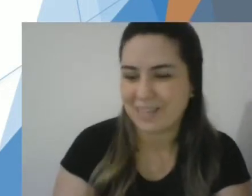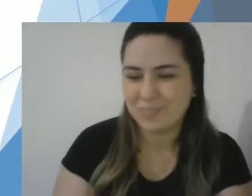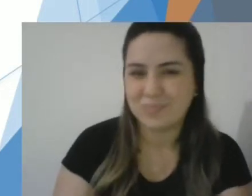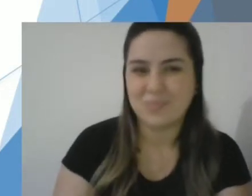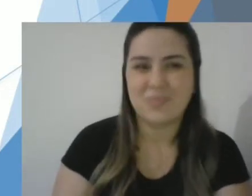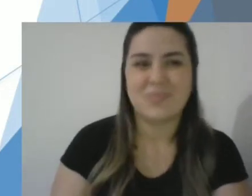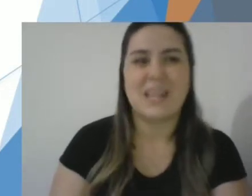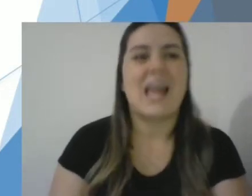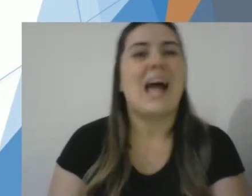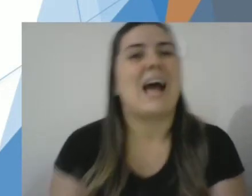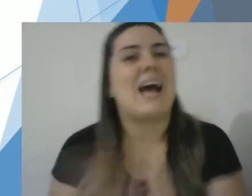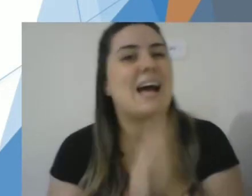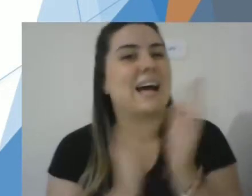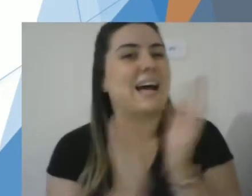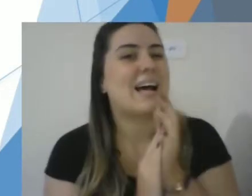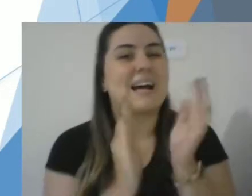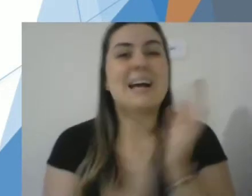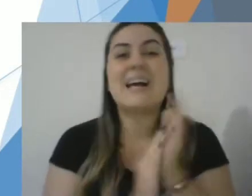lá?